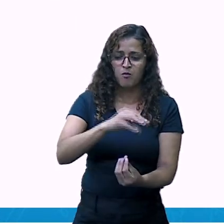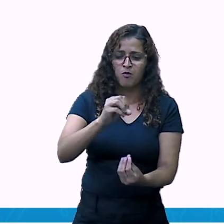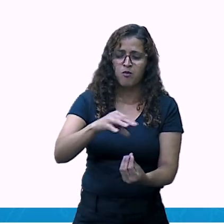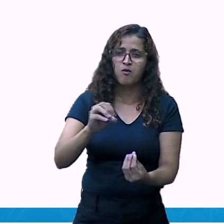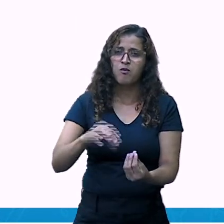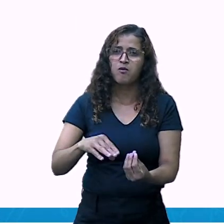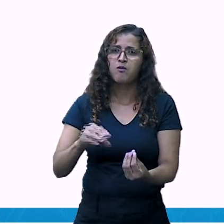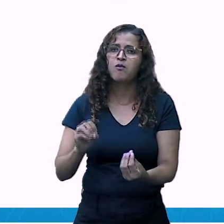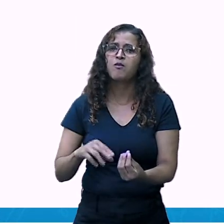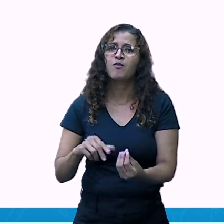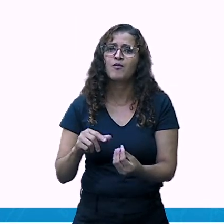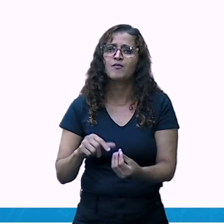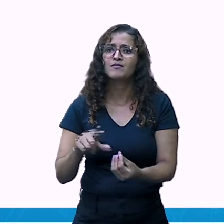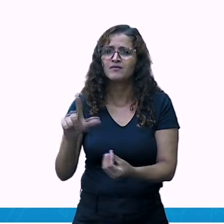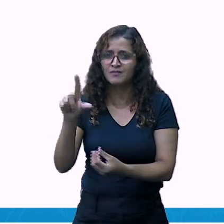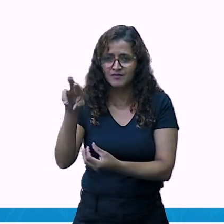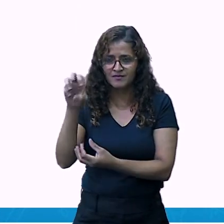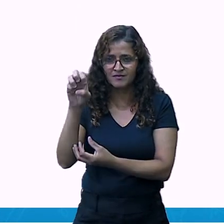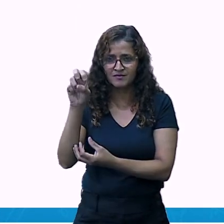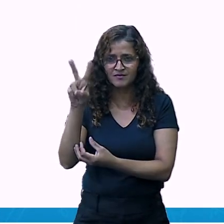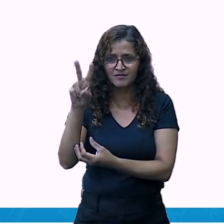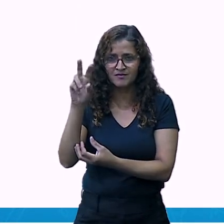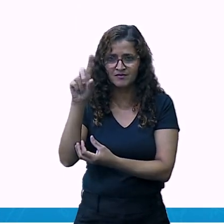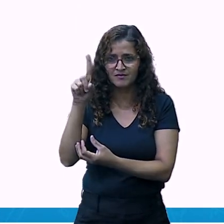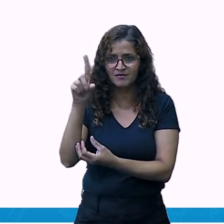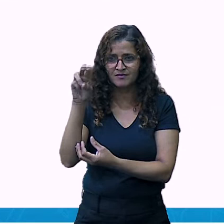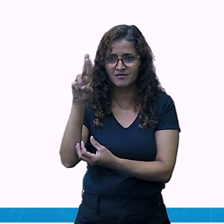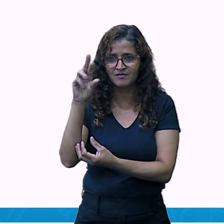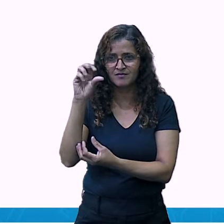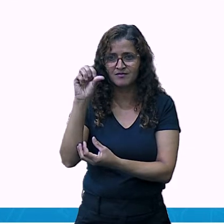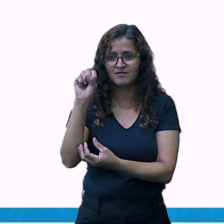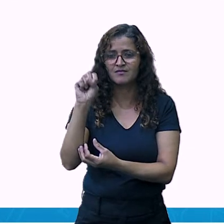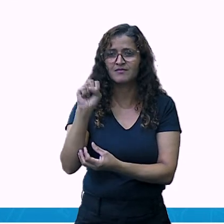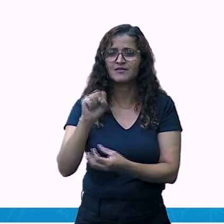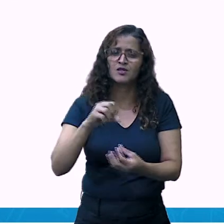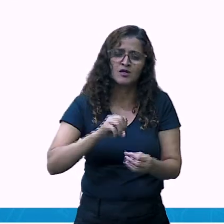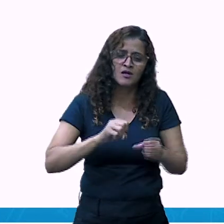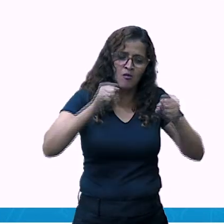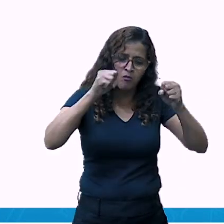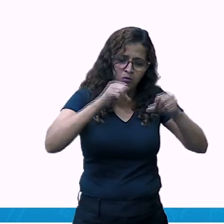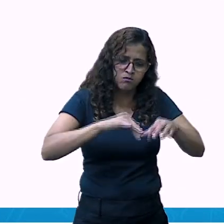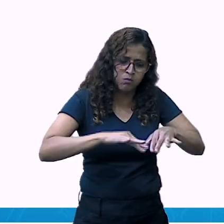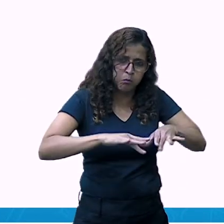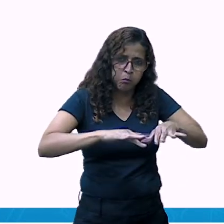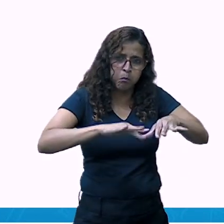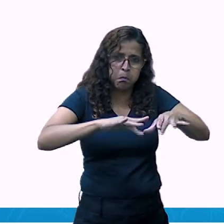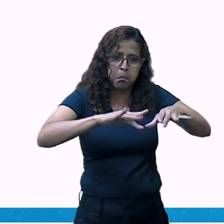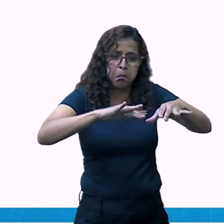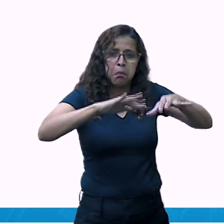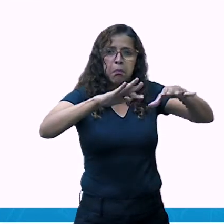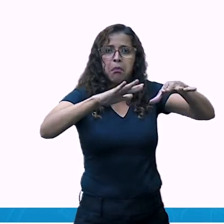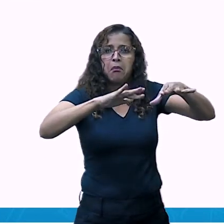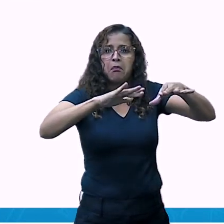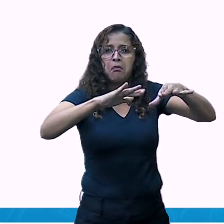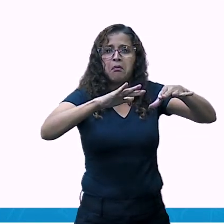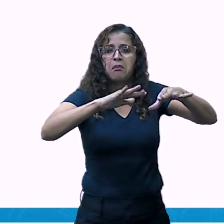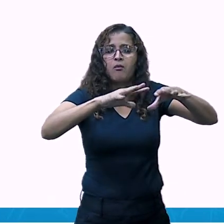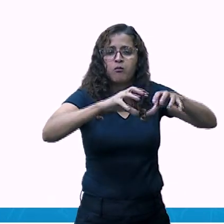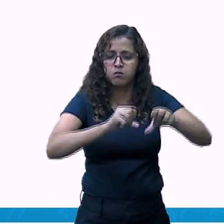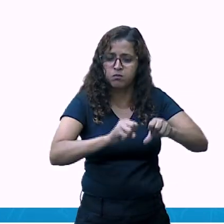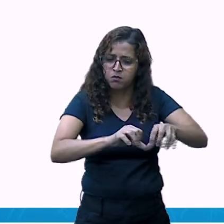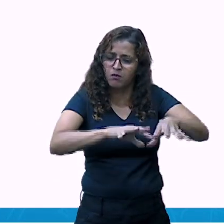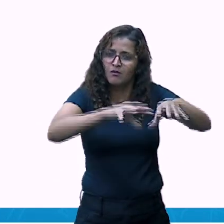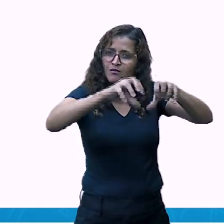nós conhecemos popularmente como fermento. É o fermento que faz o quê? Com que a massa fique